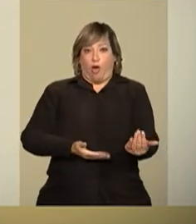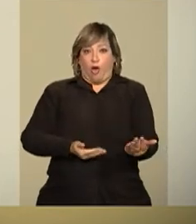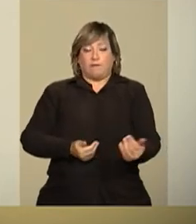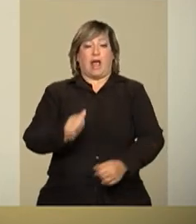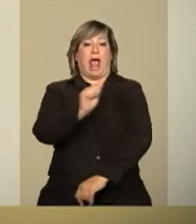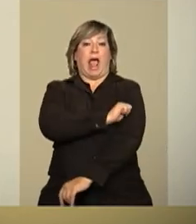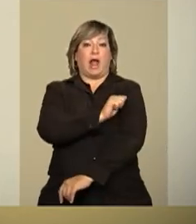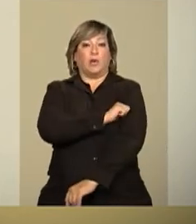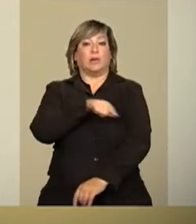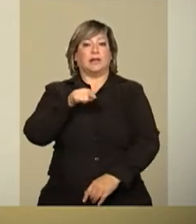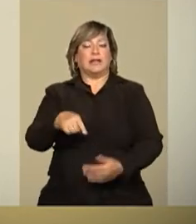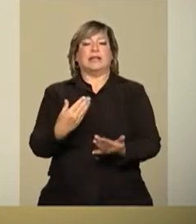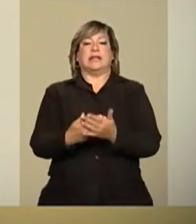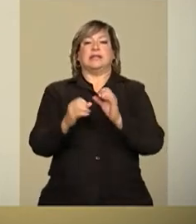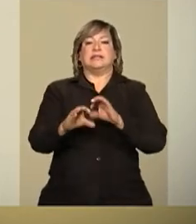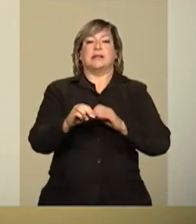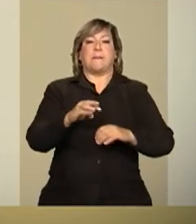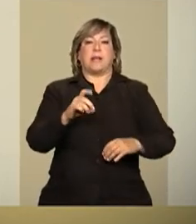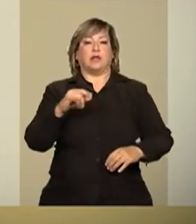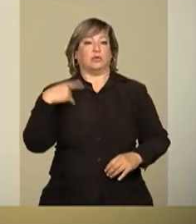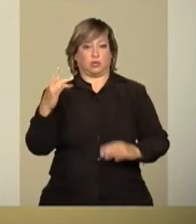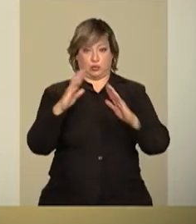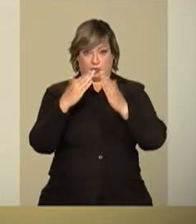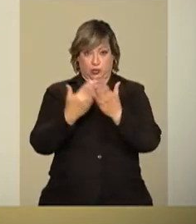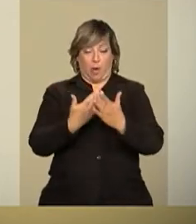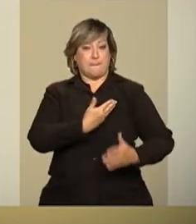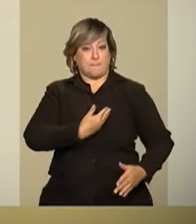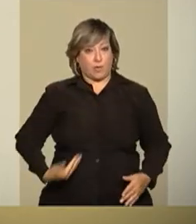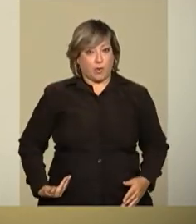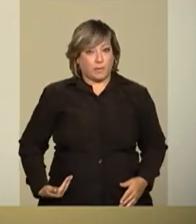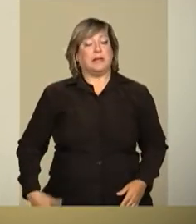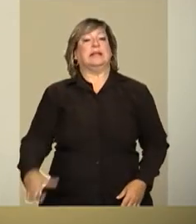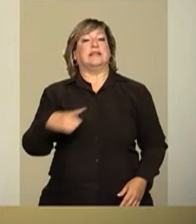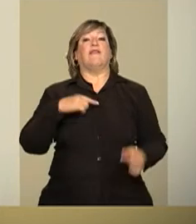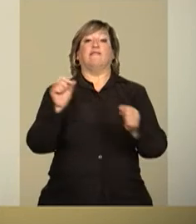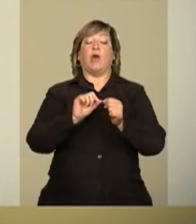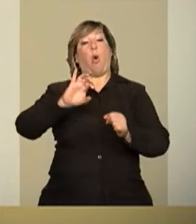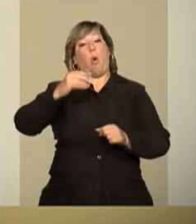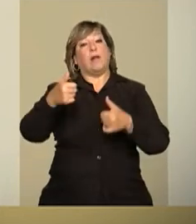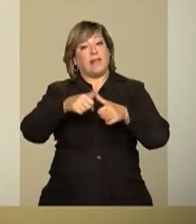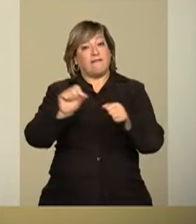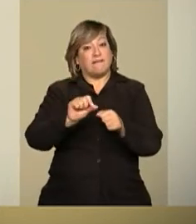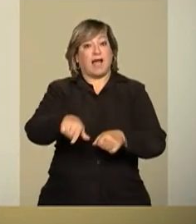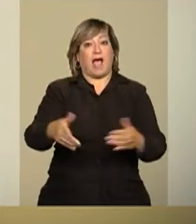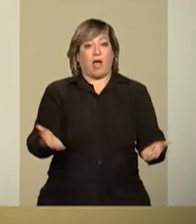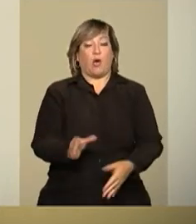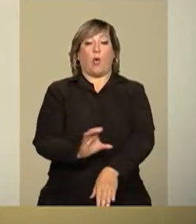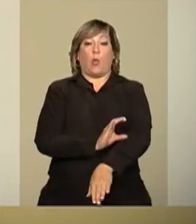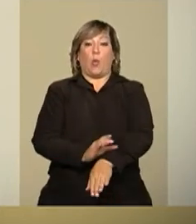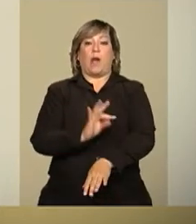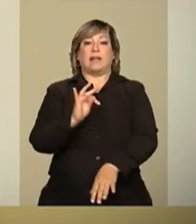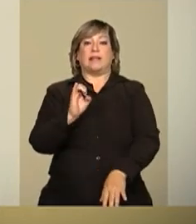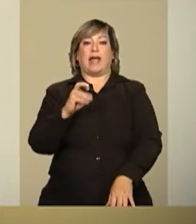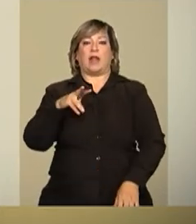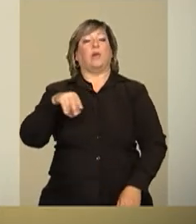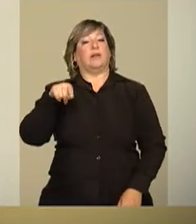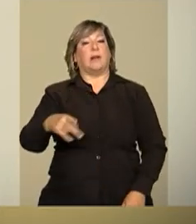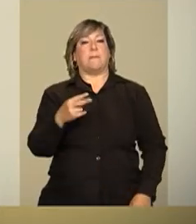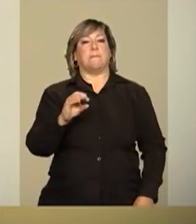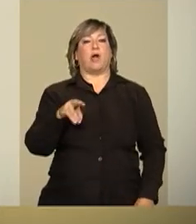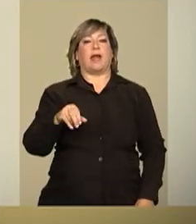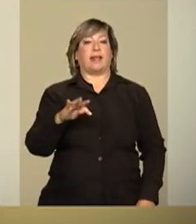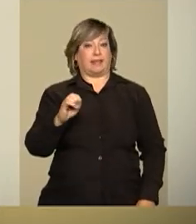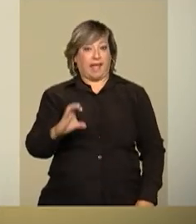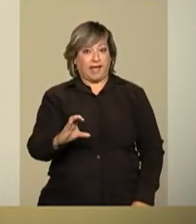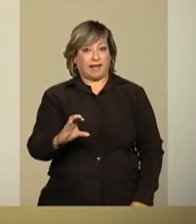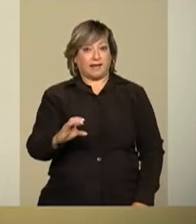alunos do ensino médio das escolas públicas fizeram ou estão fazendo um curso técnico do Pronatec